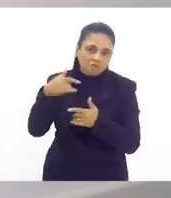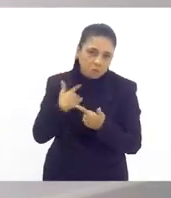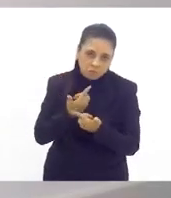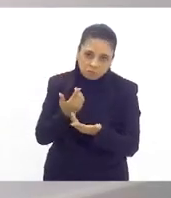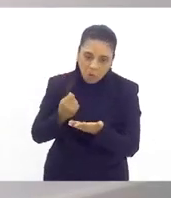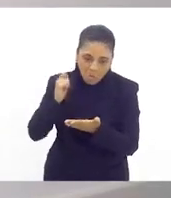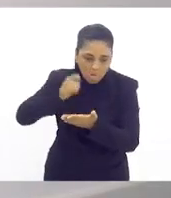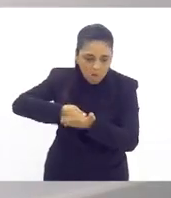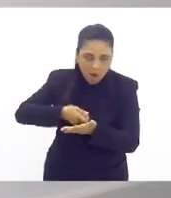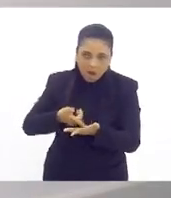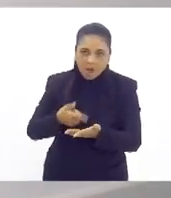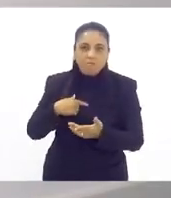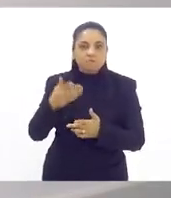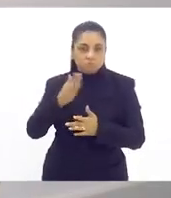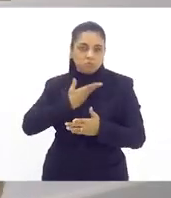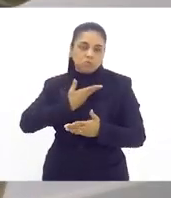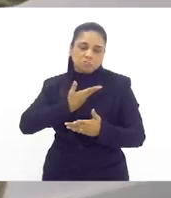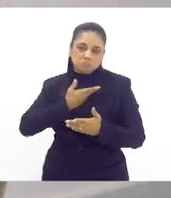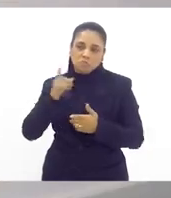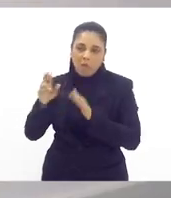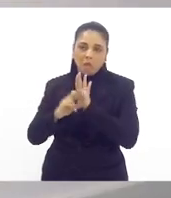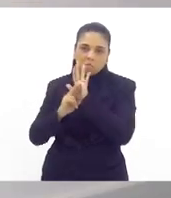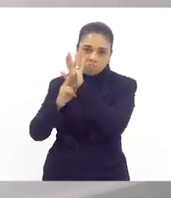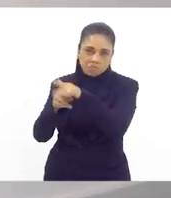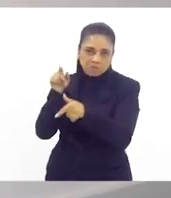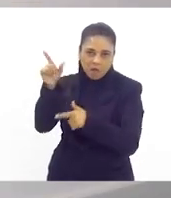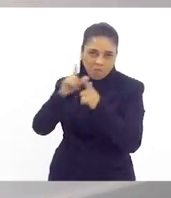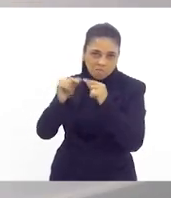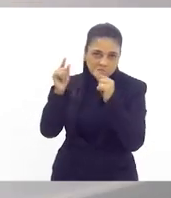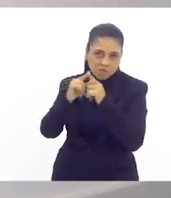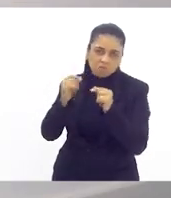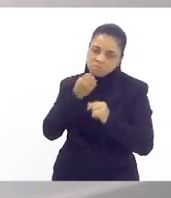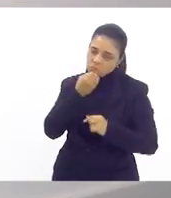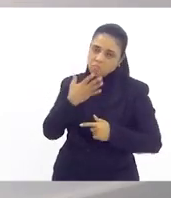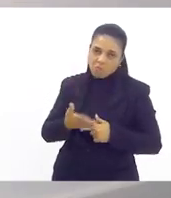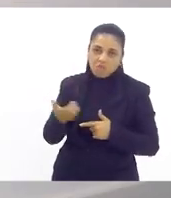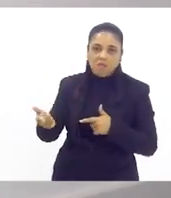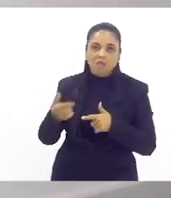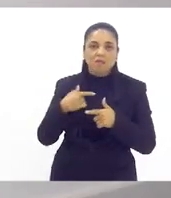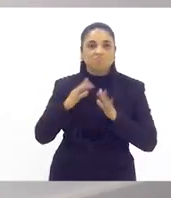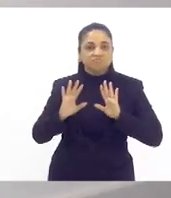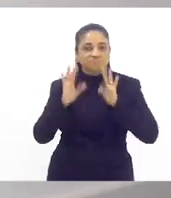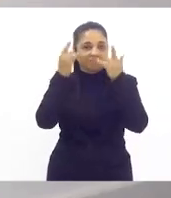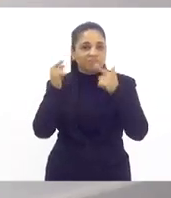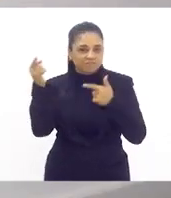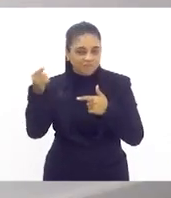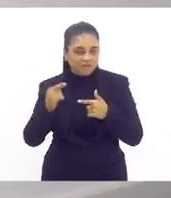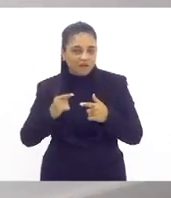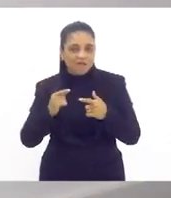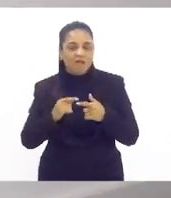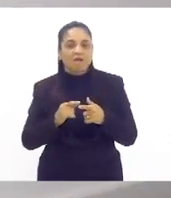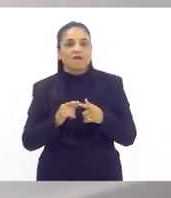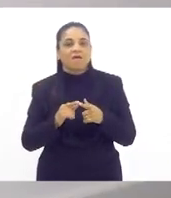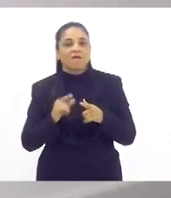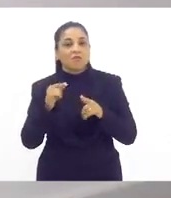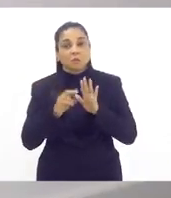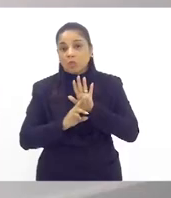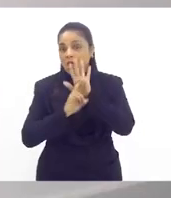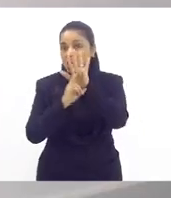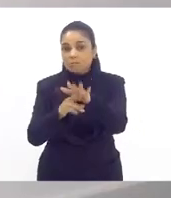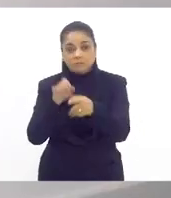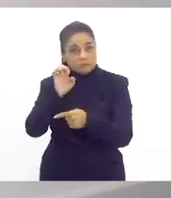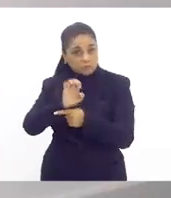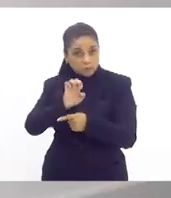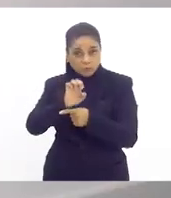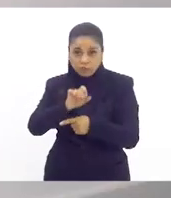os colegas estão muito bem lá representados Eu acho que vai ser muito ruim quando tiver o festival lá o cerimonial e não tem representação do